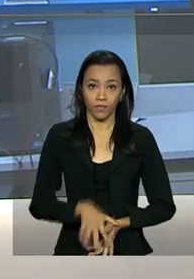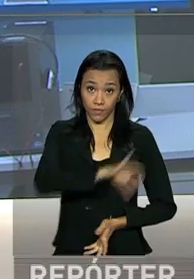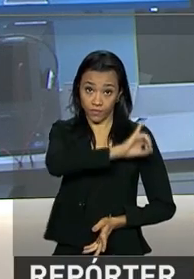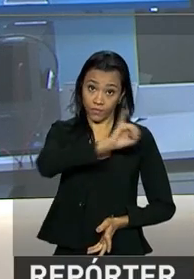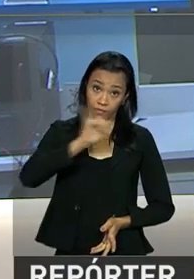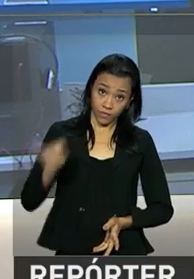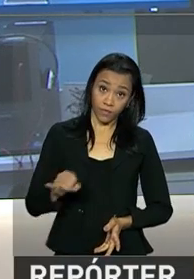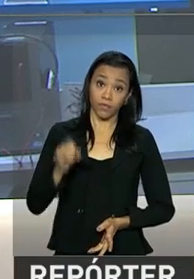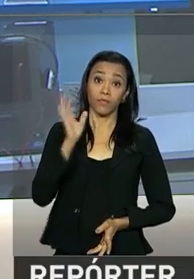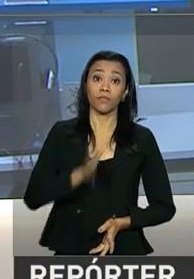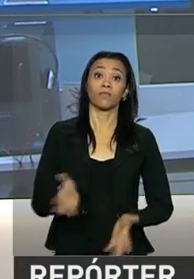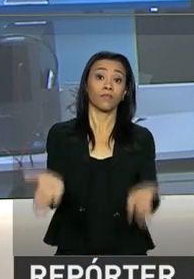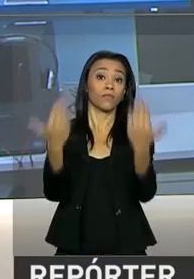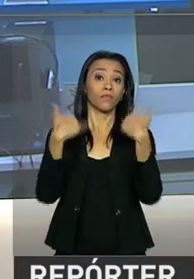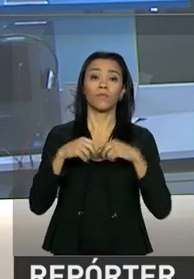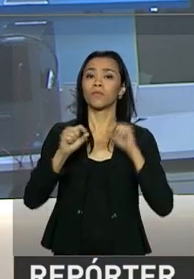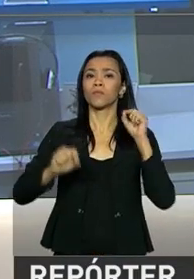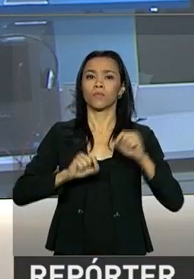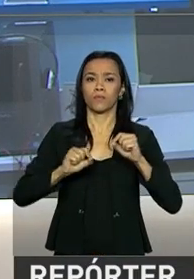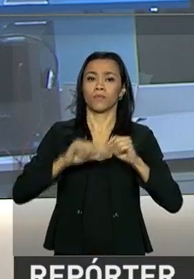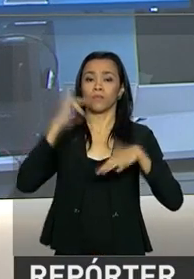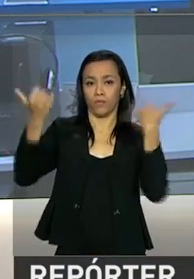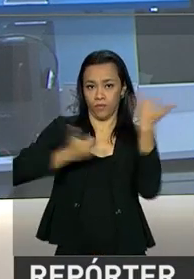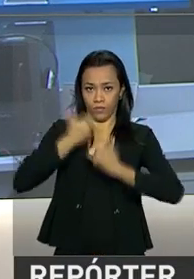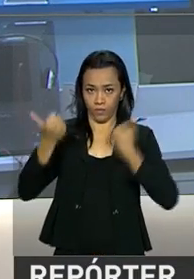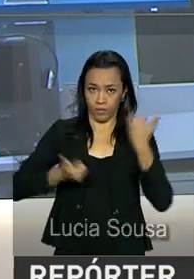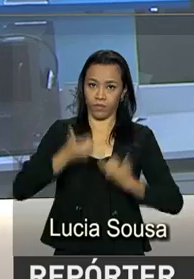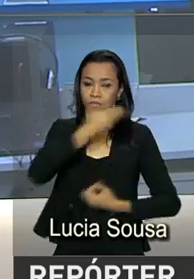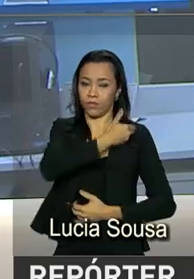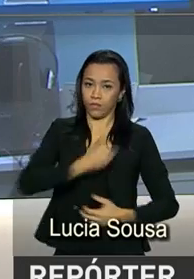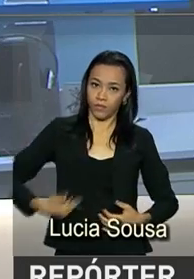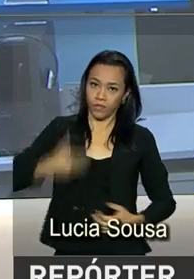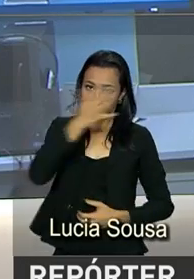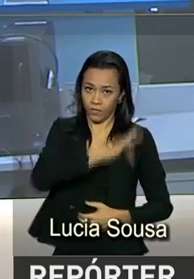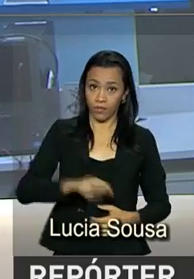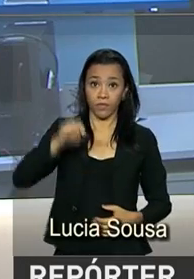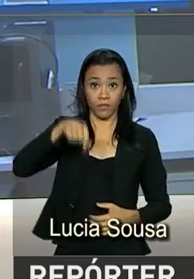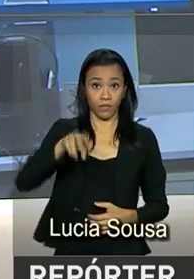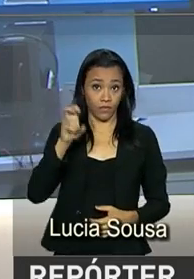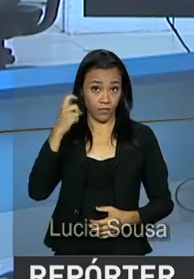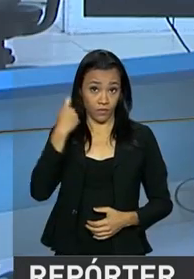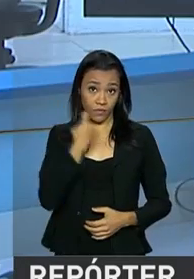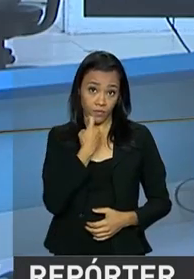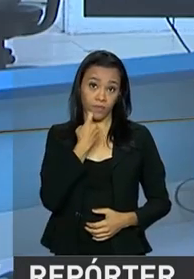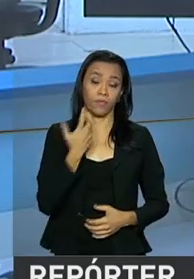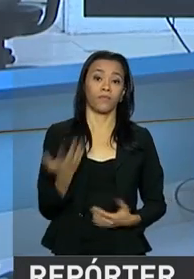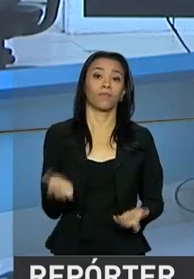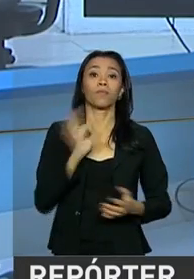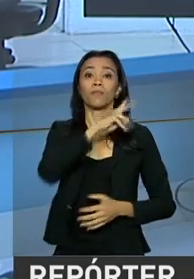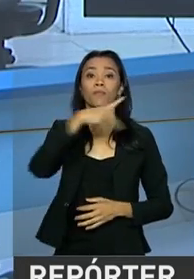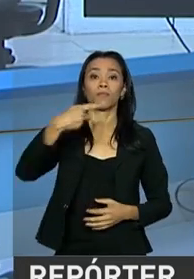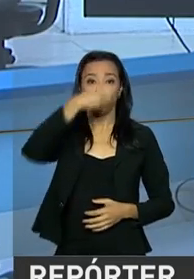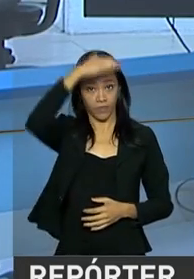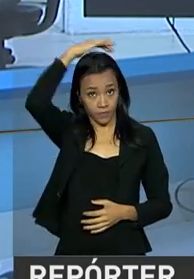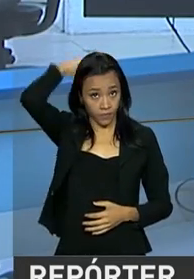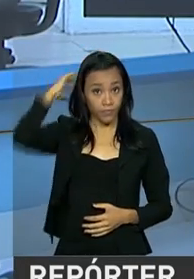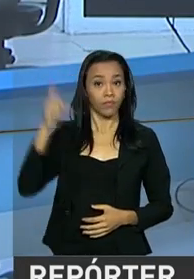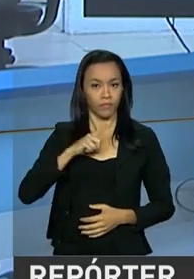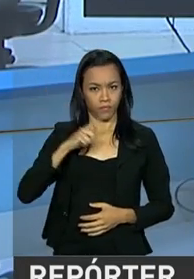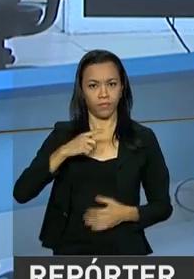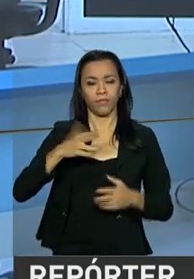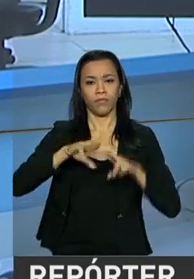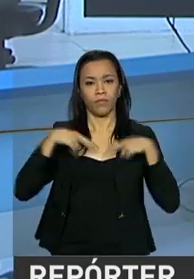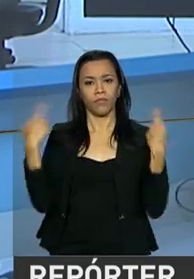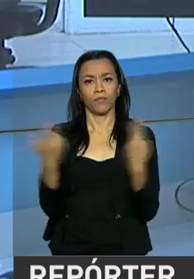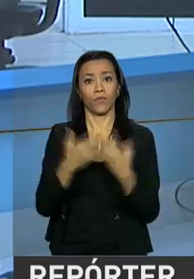Olá estamos de volta com repórter NBR e as notícias do Governo Federal desta sexta-feira o presidente em exercício Michel Temer se reúne com